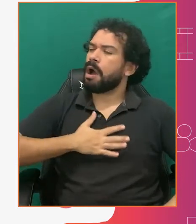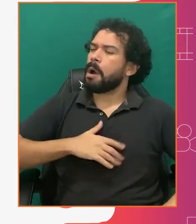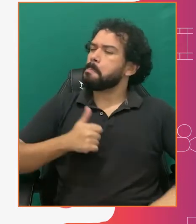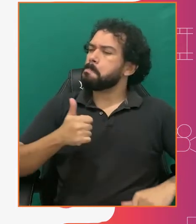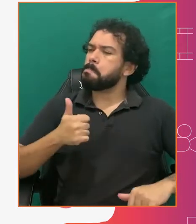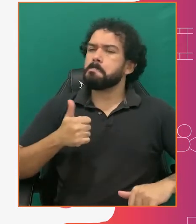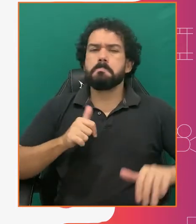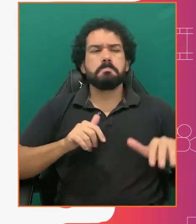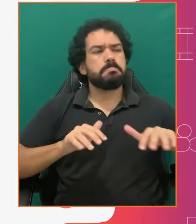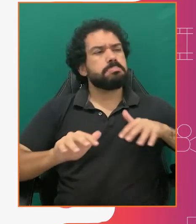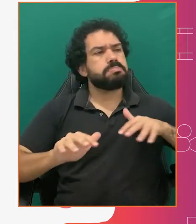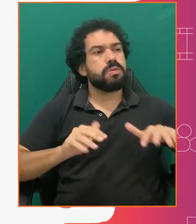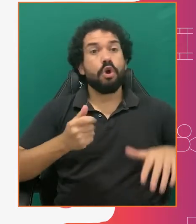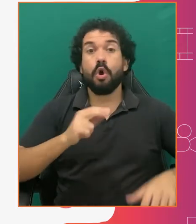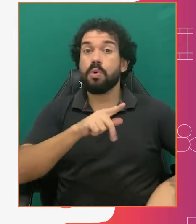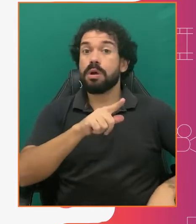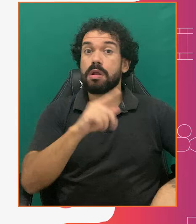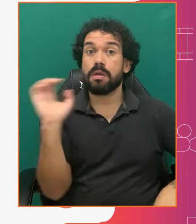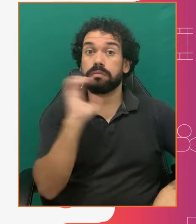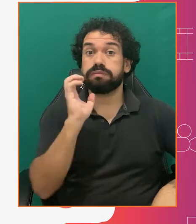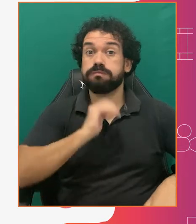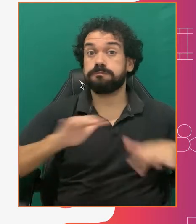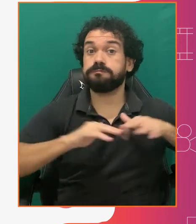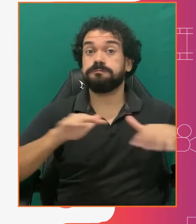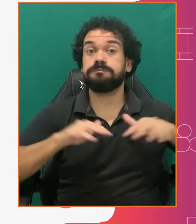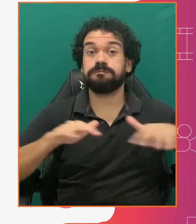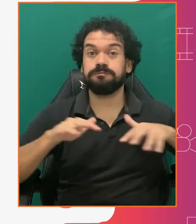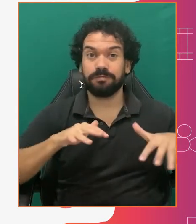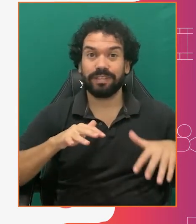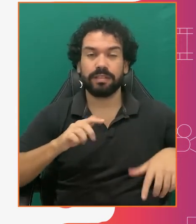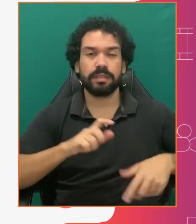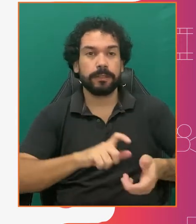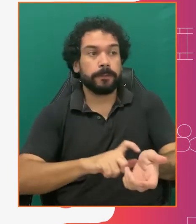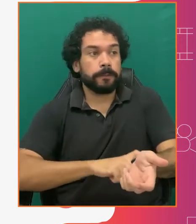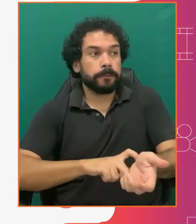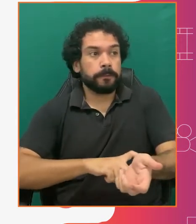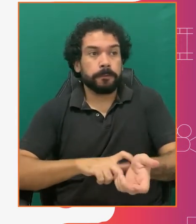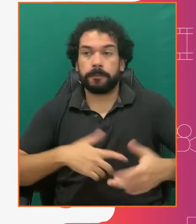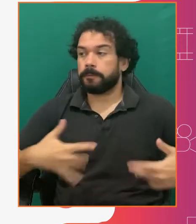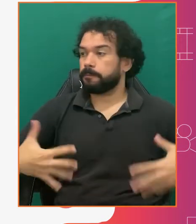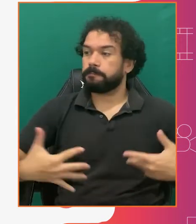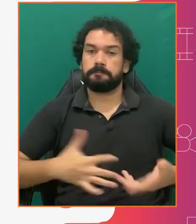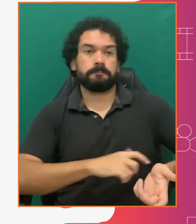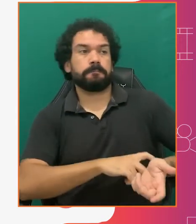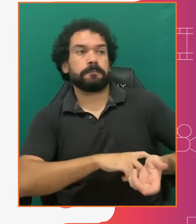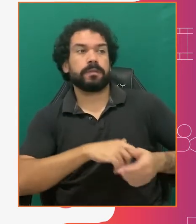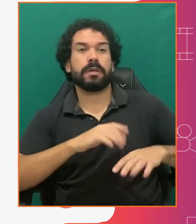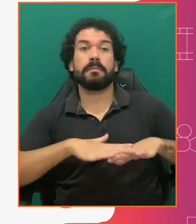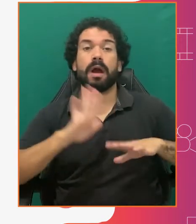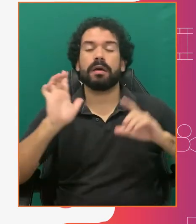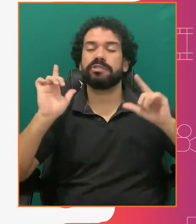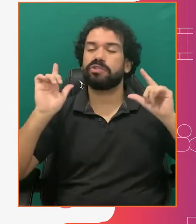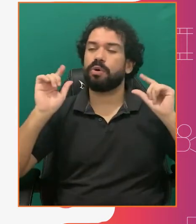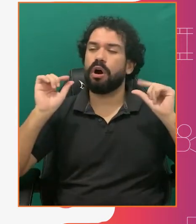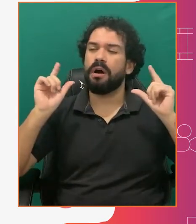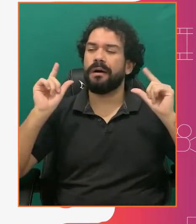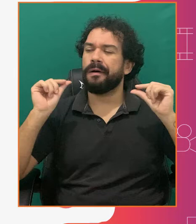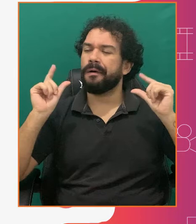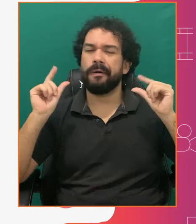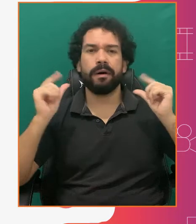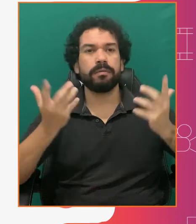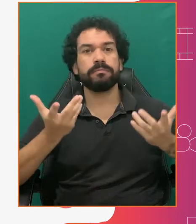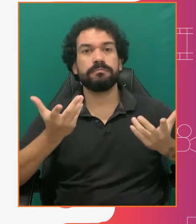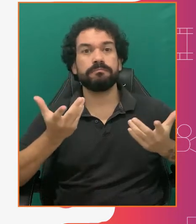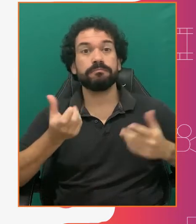calmo ou se ele está com pressa, se ele está nervoso, se ele está mais sonolento,